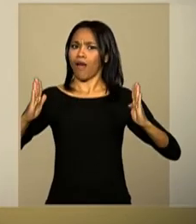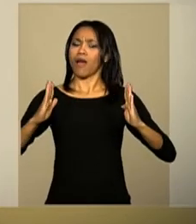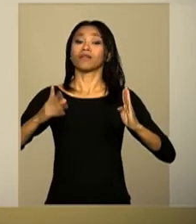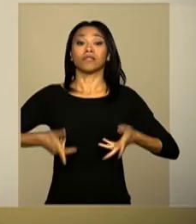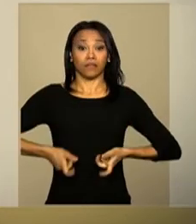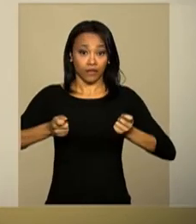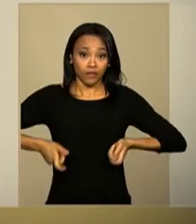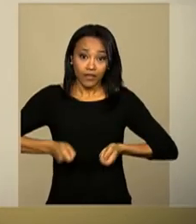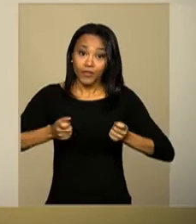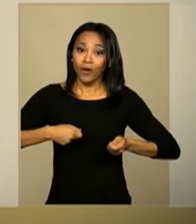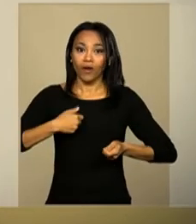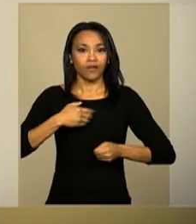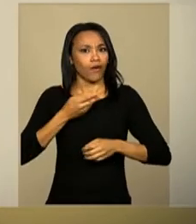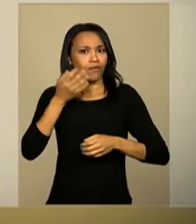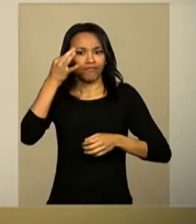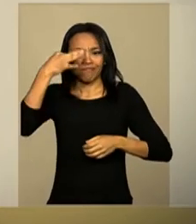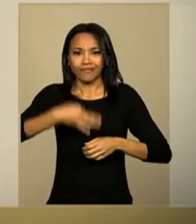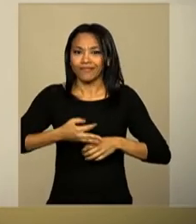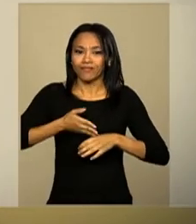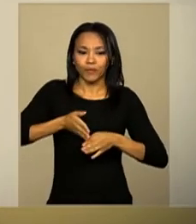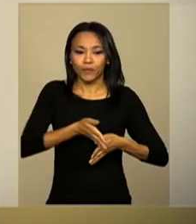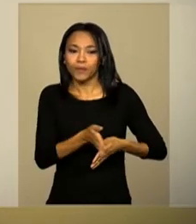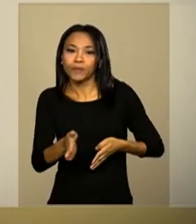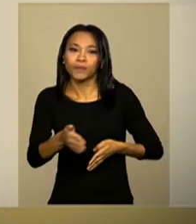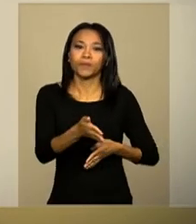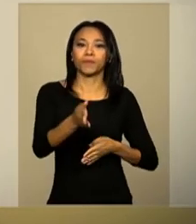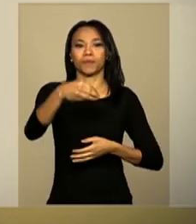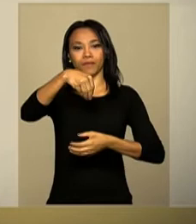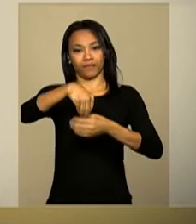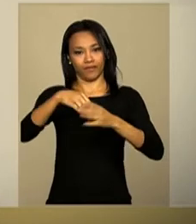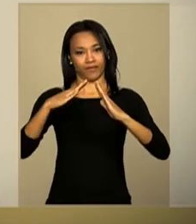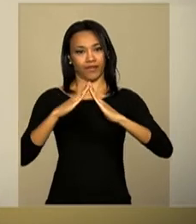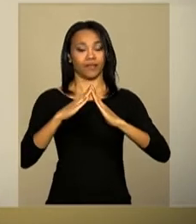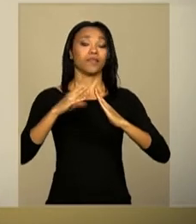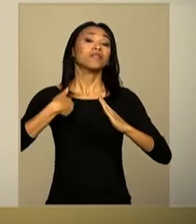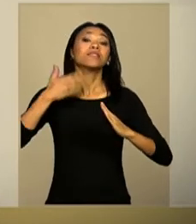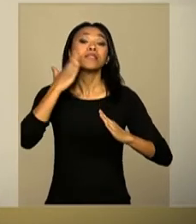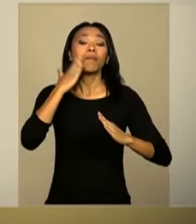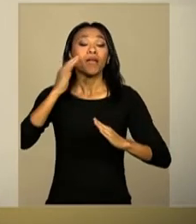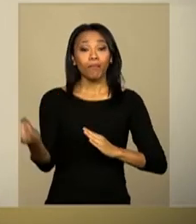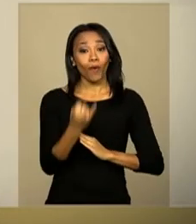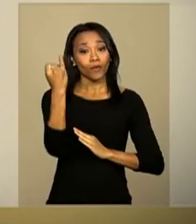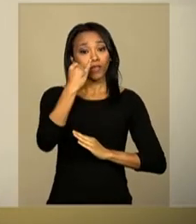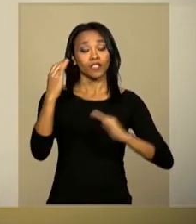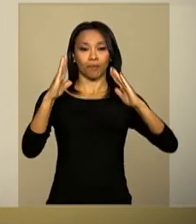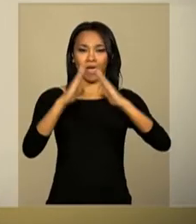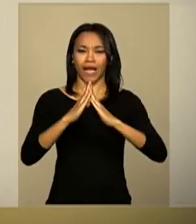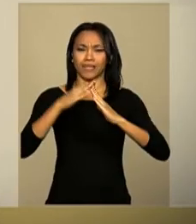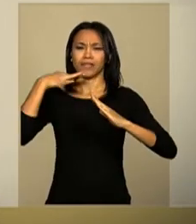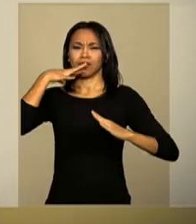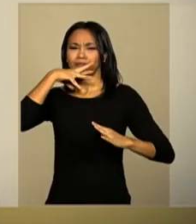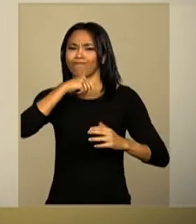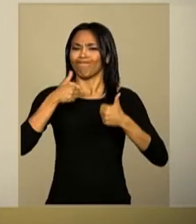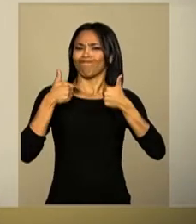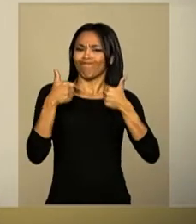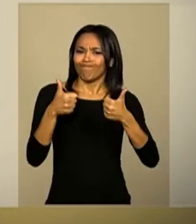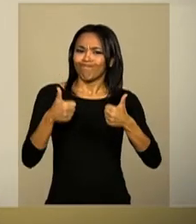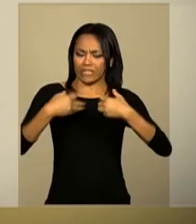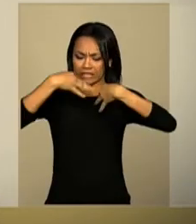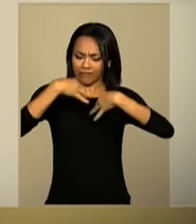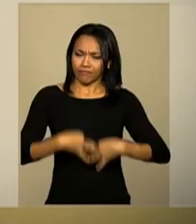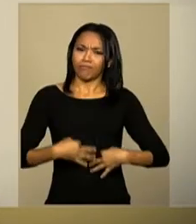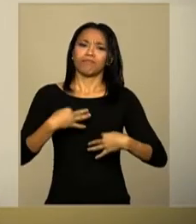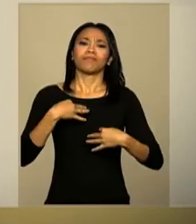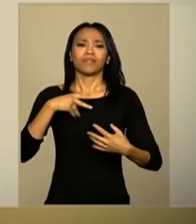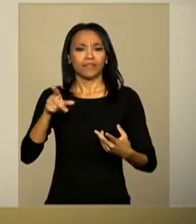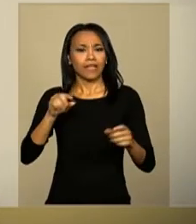cadeira de rodas passa direitinho pelas portas e por saber a importância de uma casa confortável digna